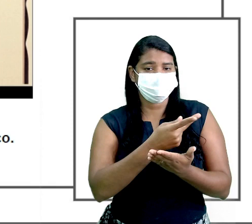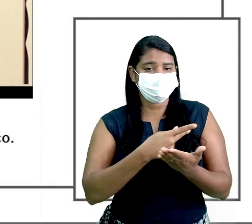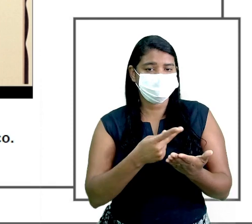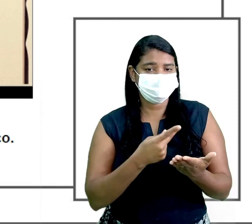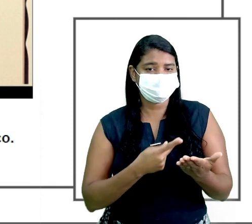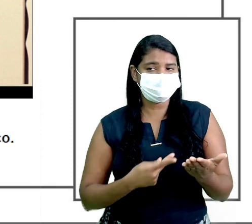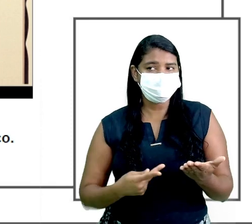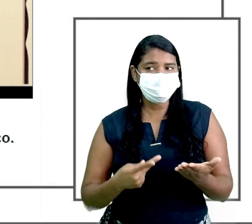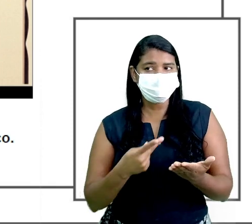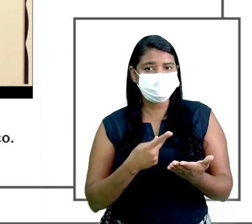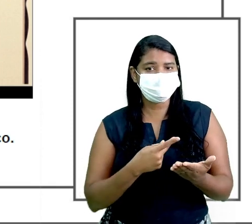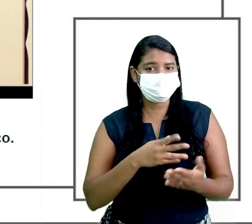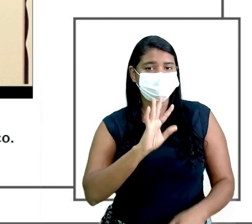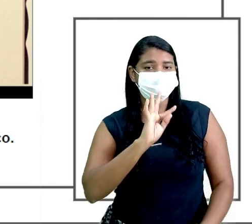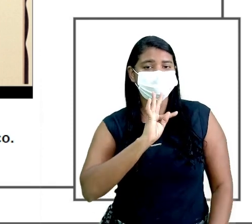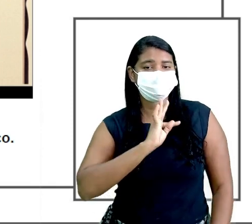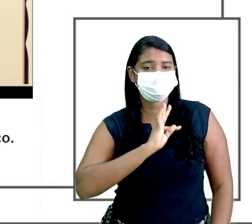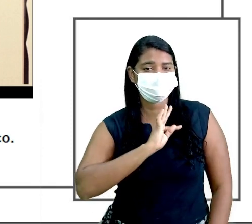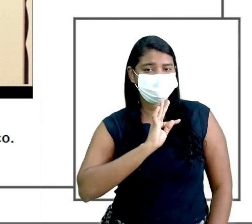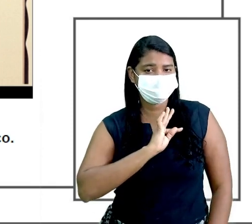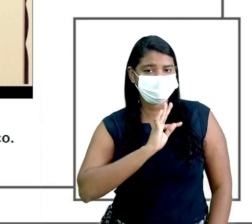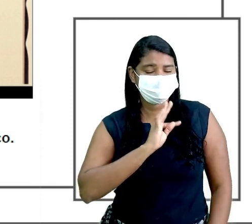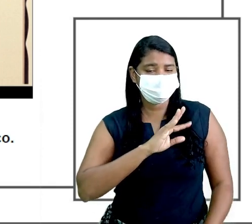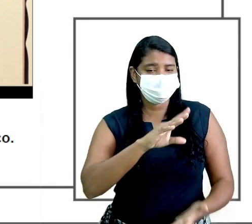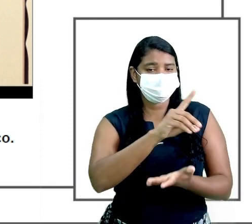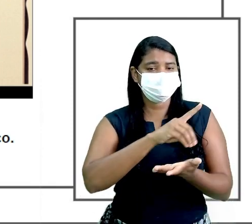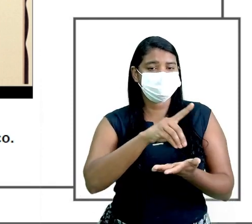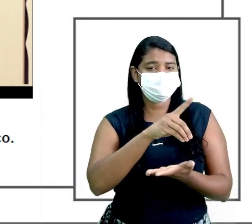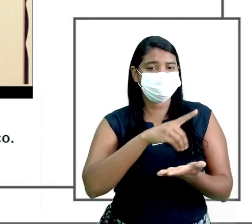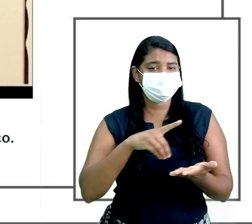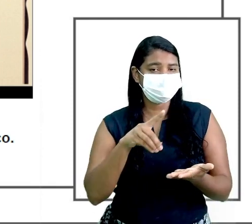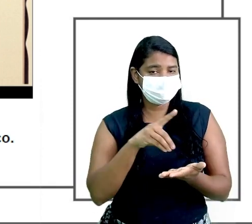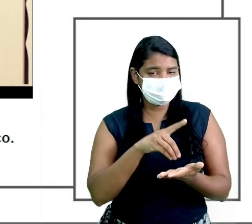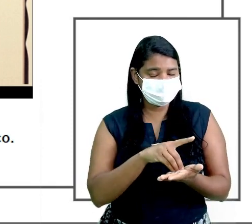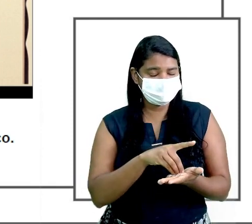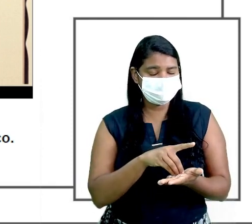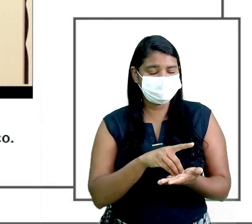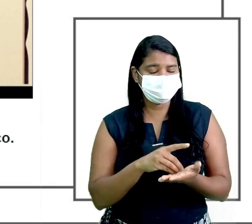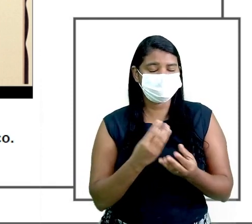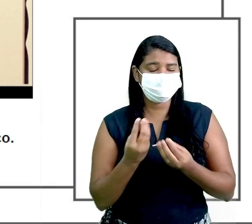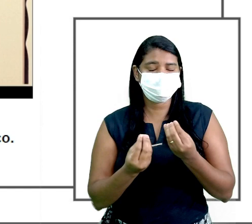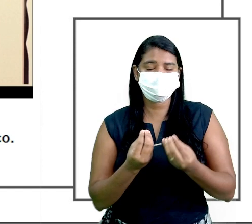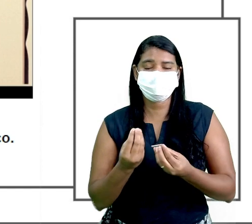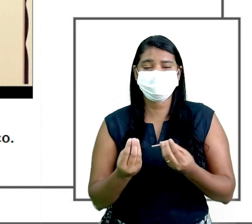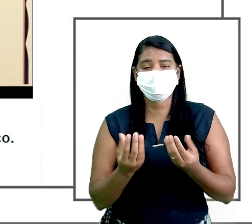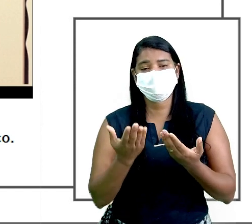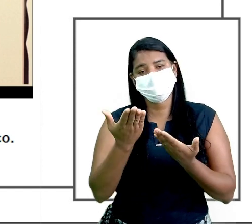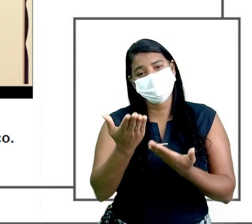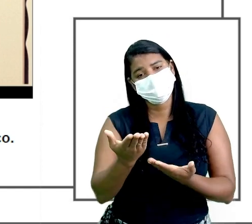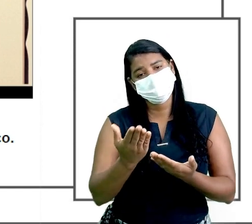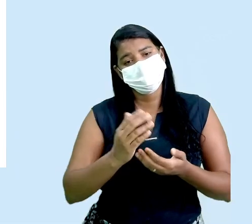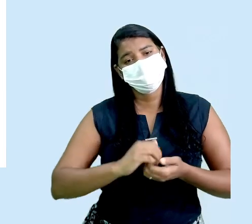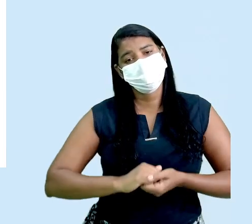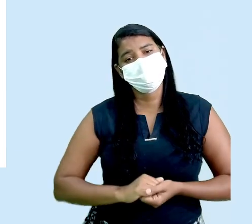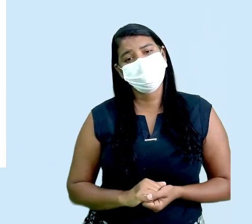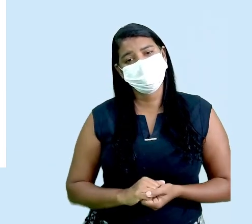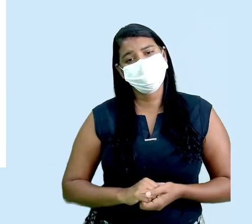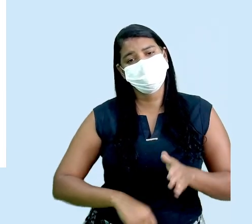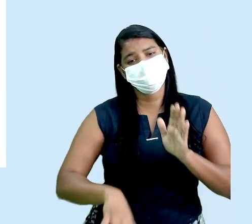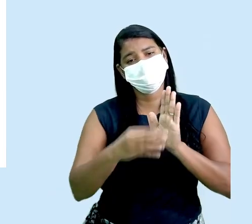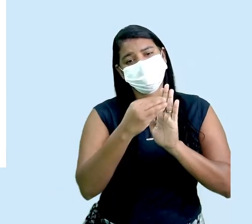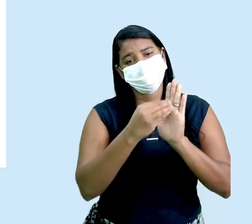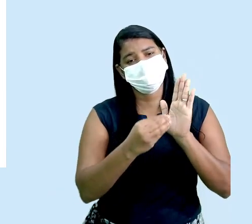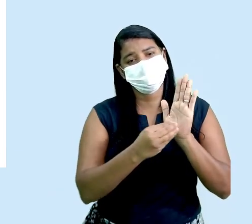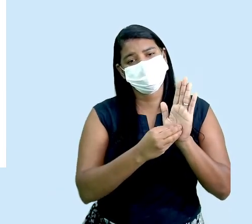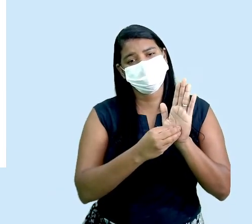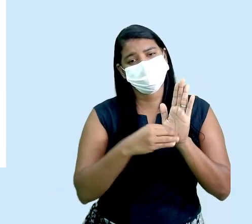existia também a técnica e existia o design, que era uma forma de você inserir esse